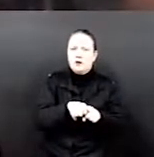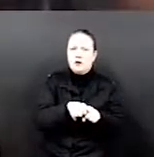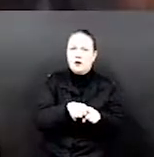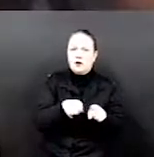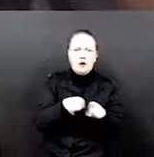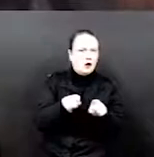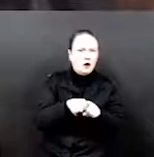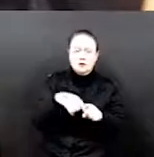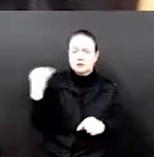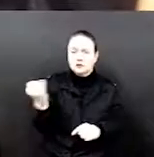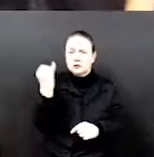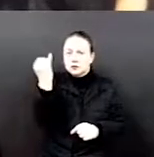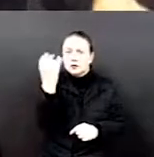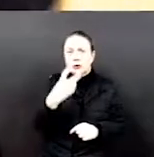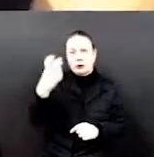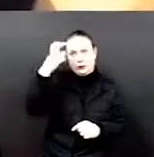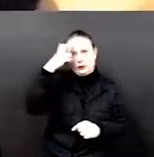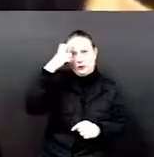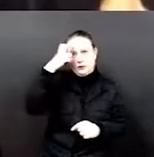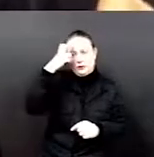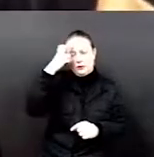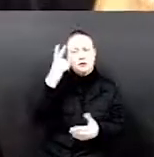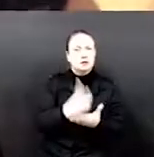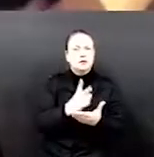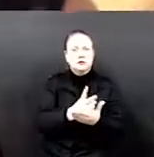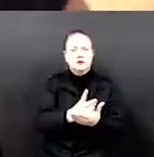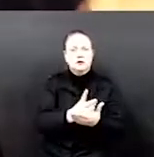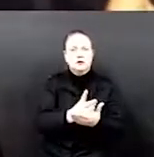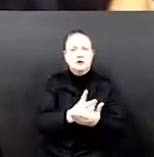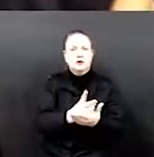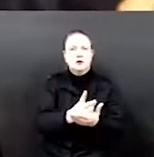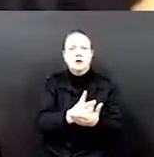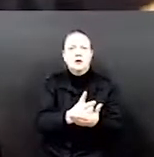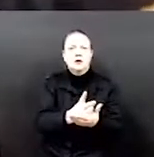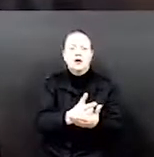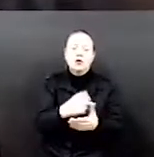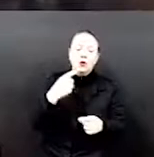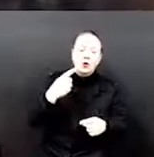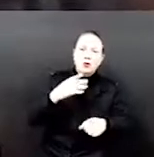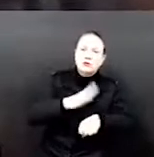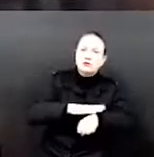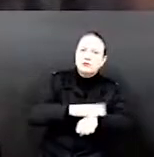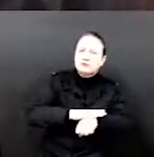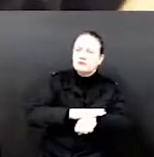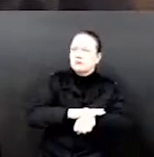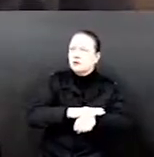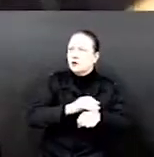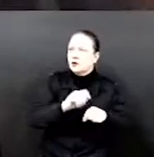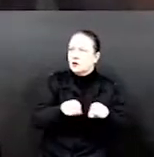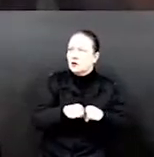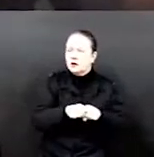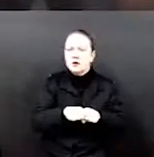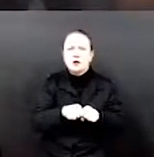seria fundamental, assim, sempre encarei a escolha dessa ser minha profissão como também uma missão, como algo